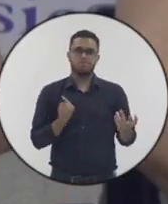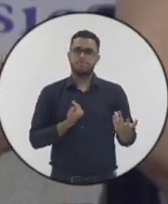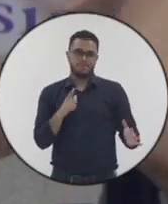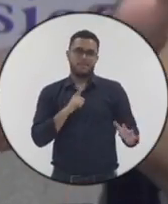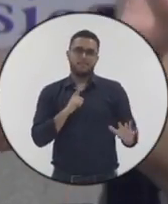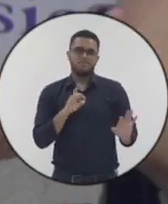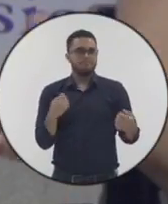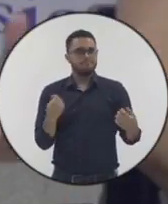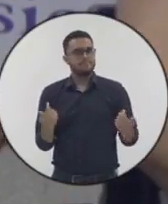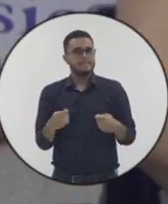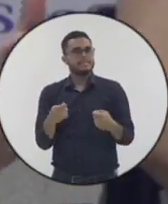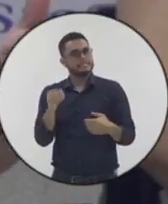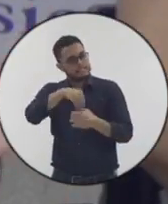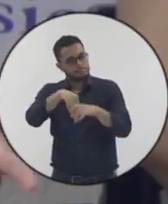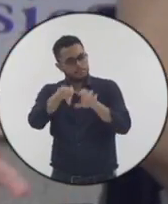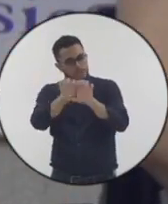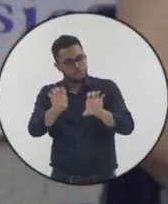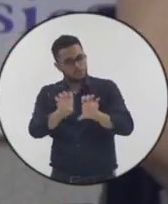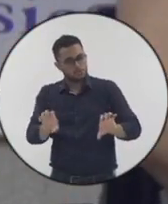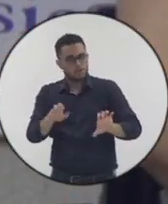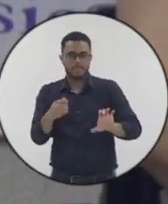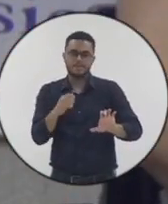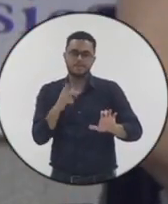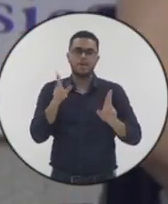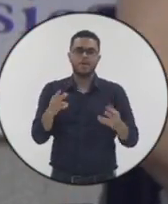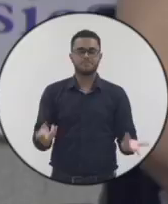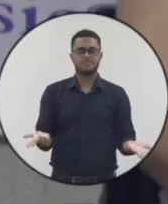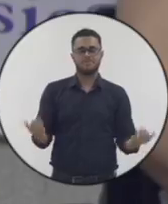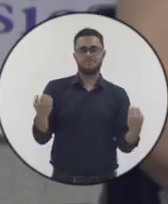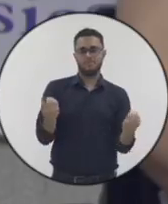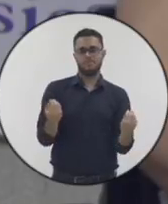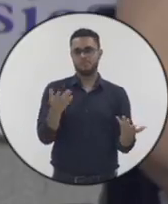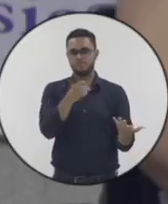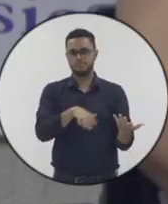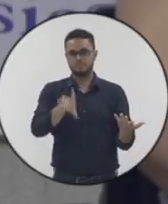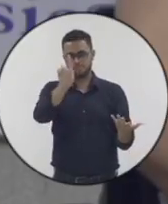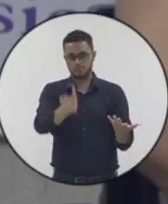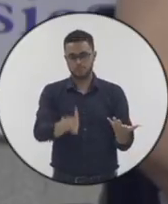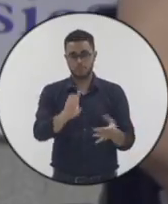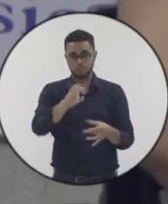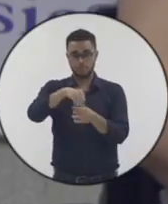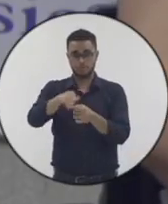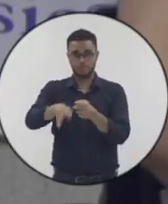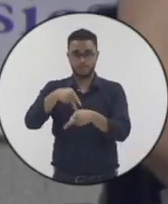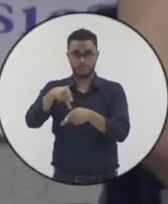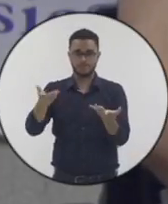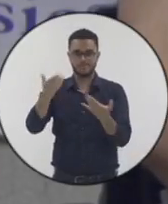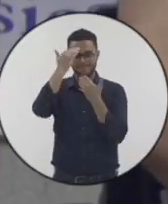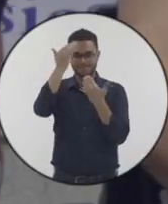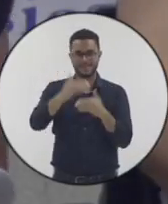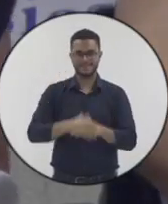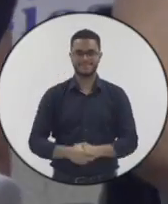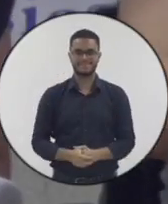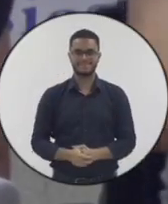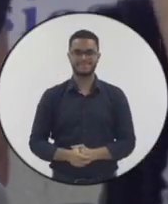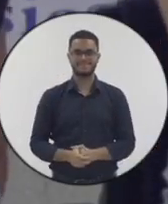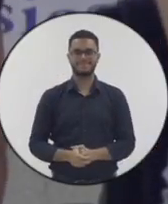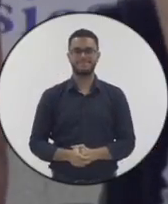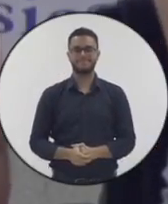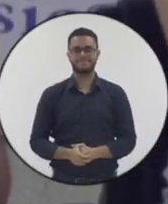uma estrutura de como esses direitos são dados a essas pessoas dentro da população. Obrigada.